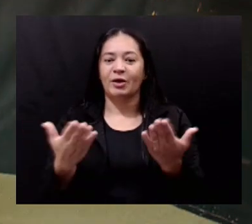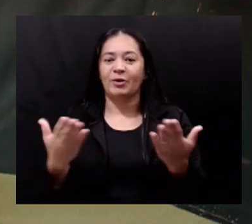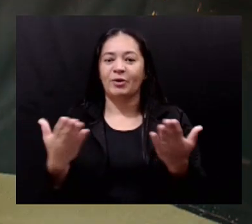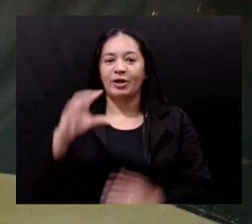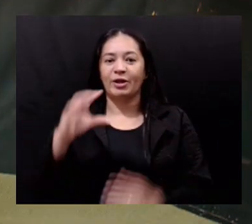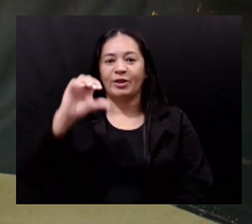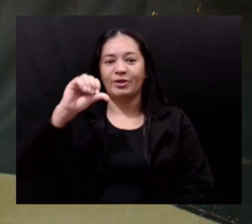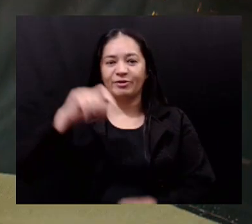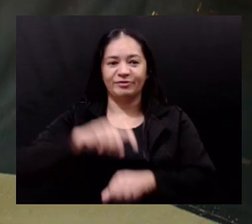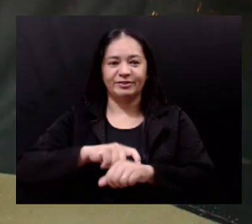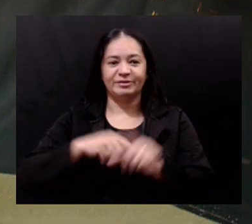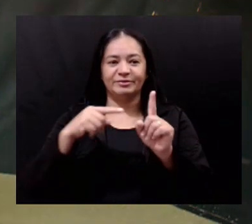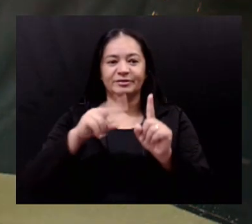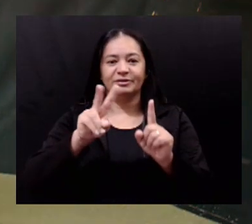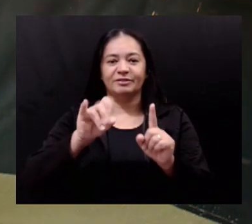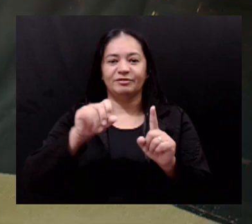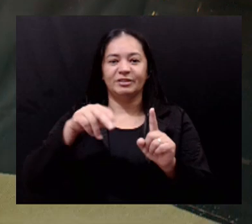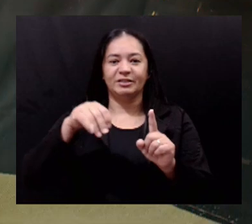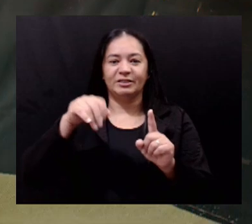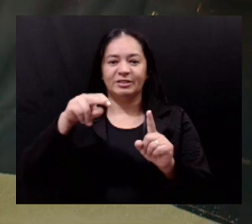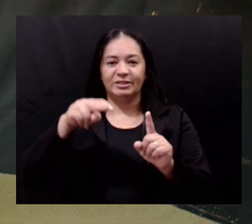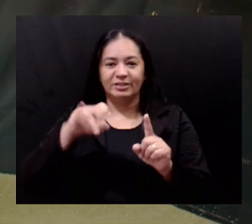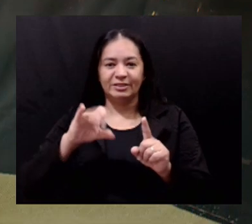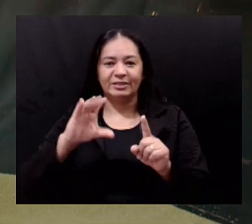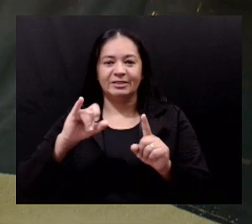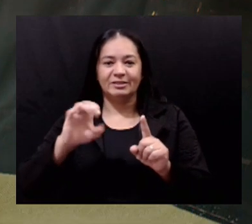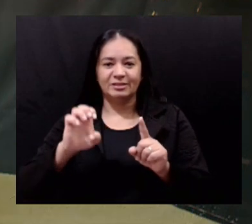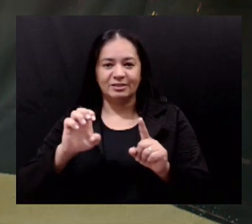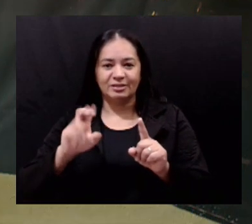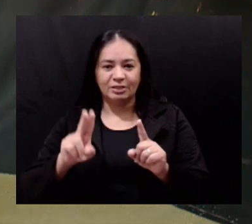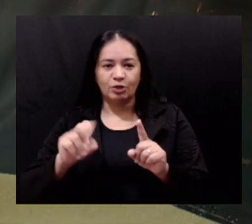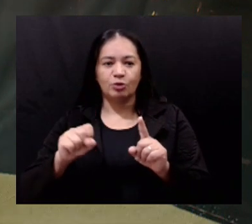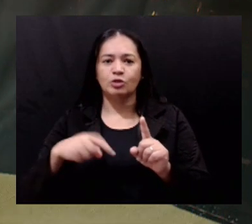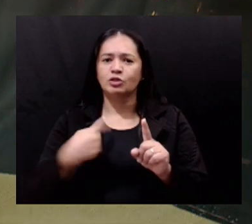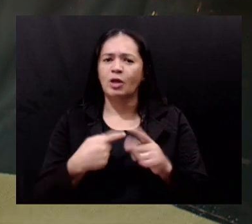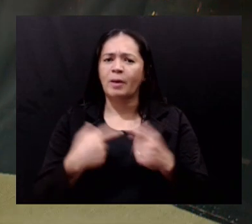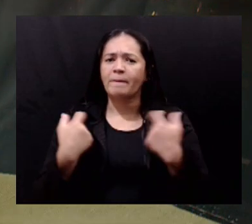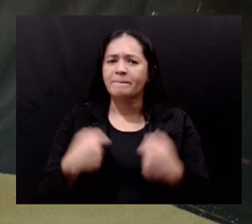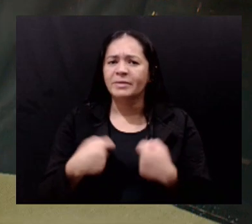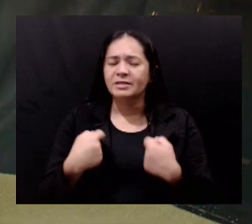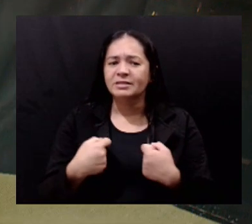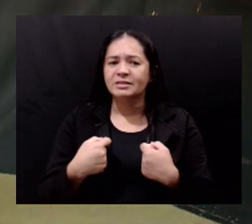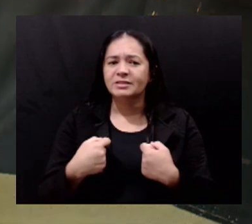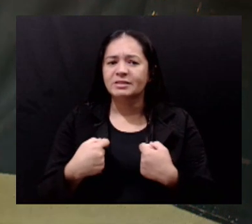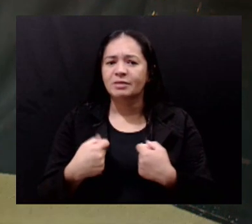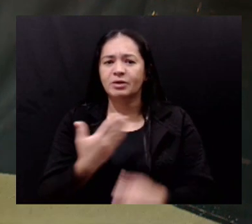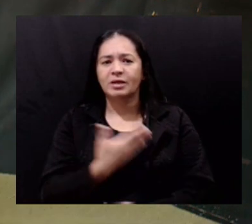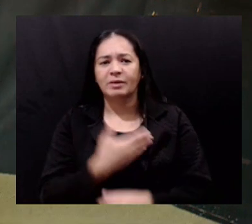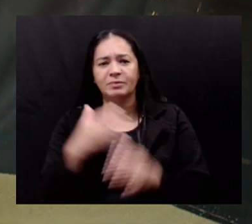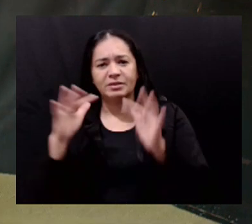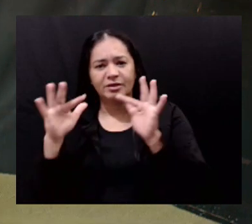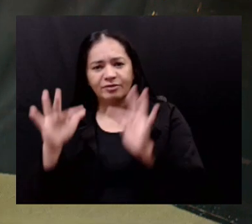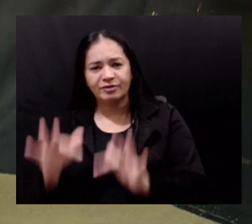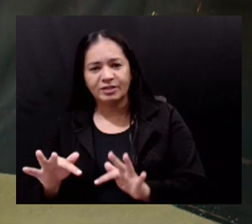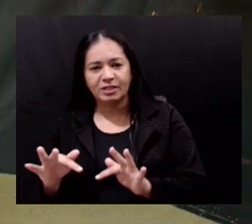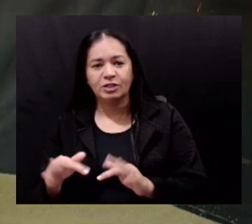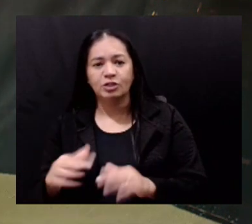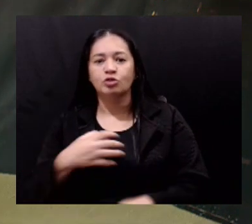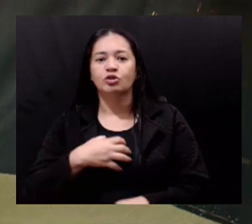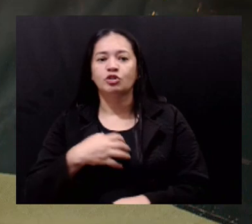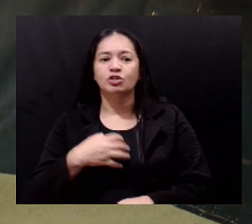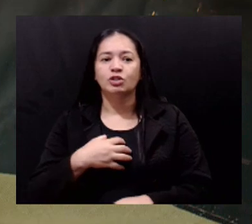Industrial. Vocês acham que precisamos aprender a encerrar amizades da mesma forma que encerramos